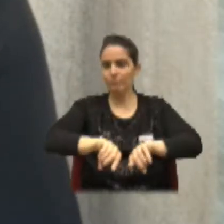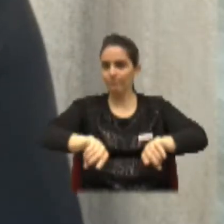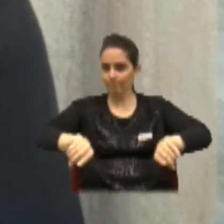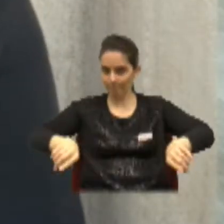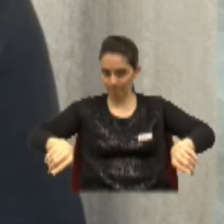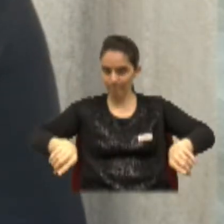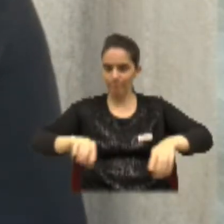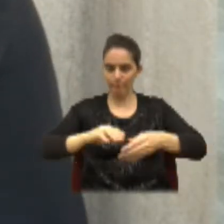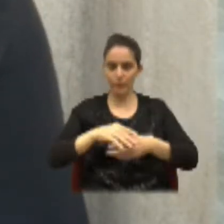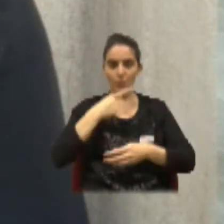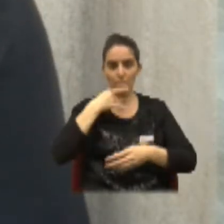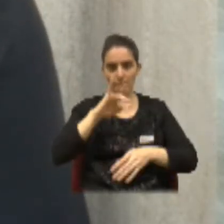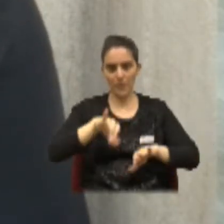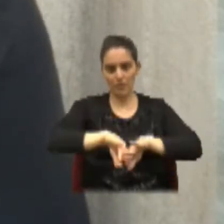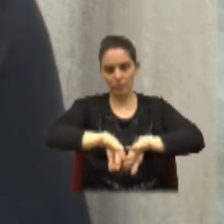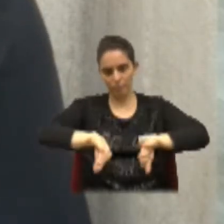realmente